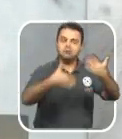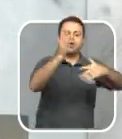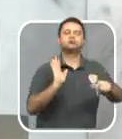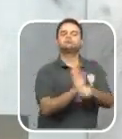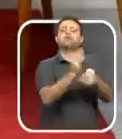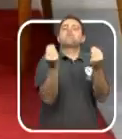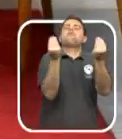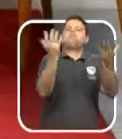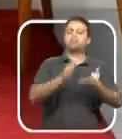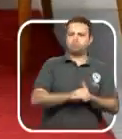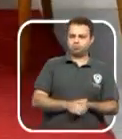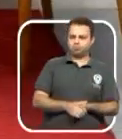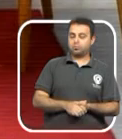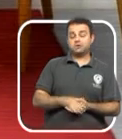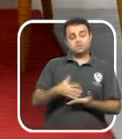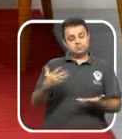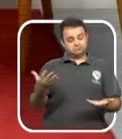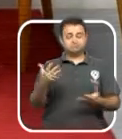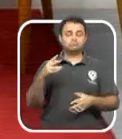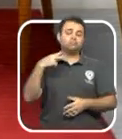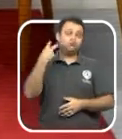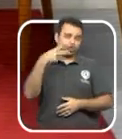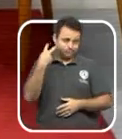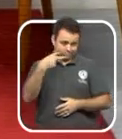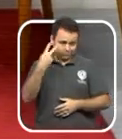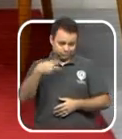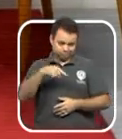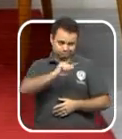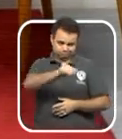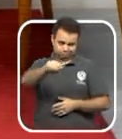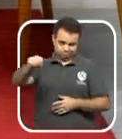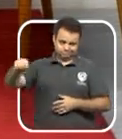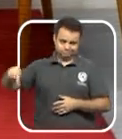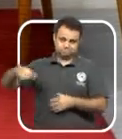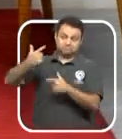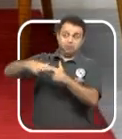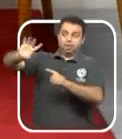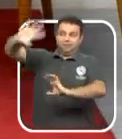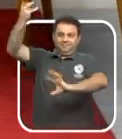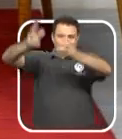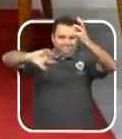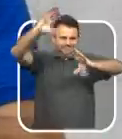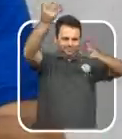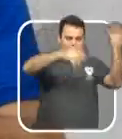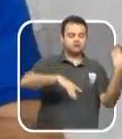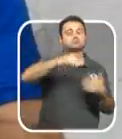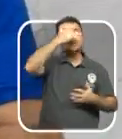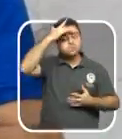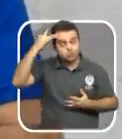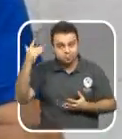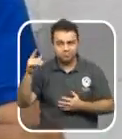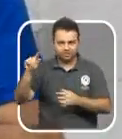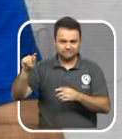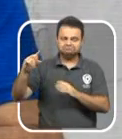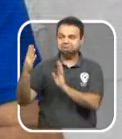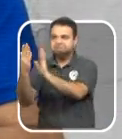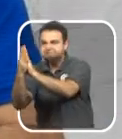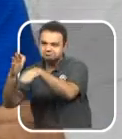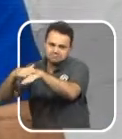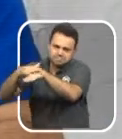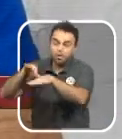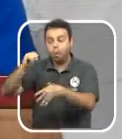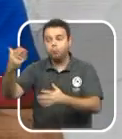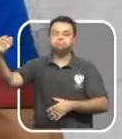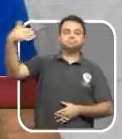isso? Eu digo que o vereador é quem lida com os problemas também no dia a dia da população. É muito comum, a população procura